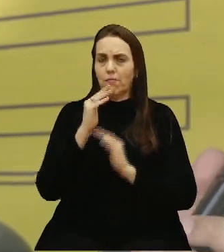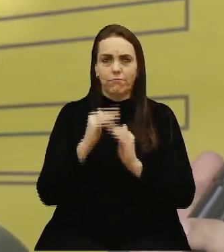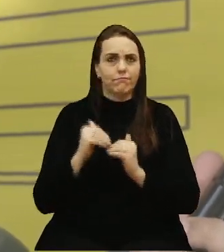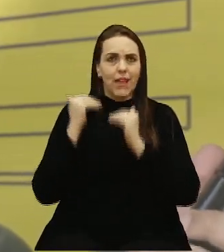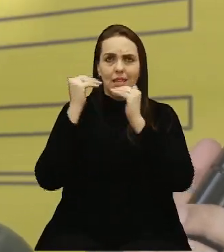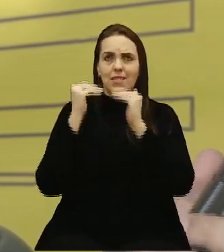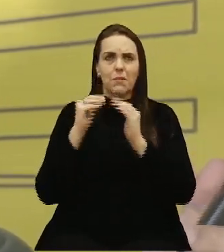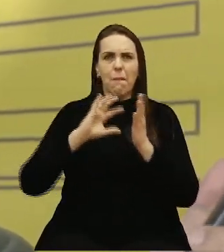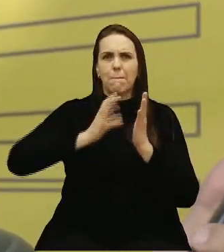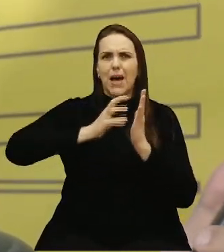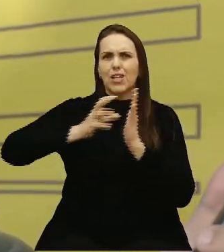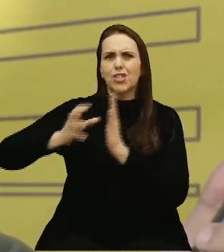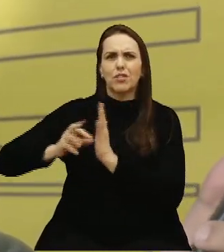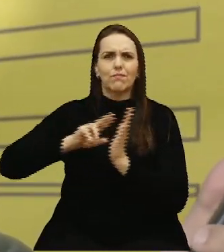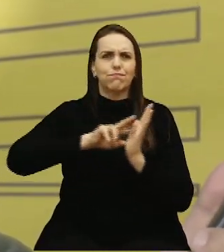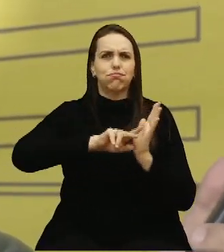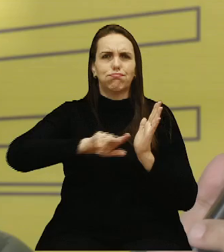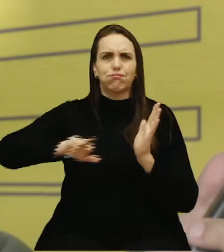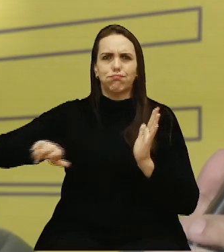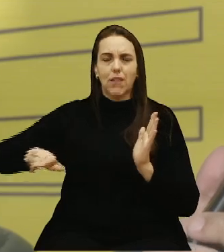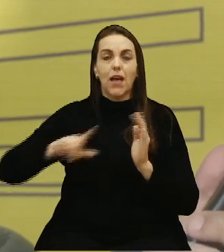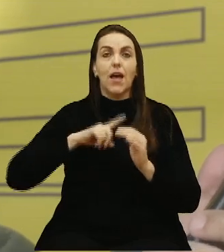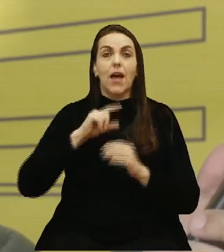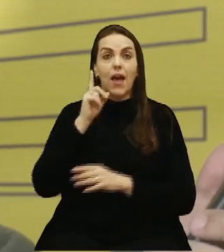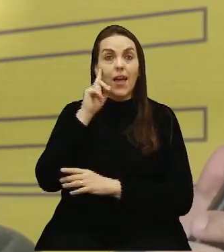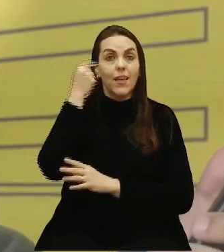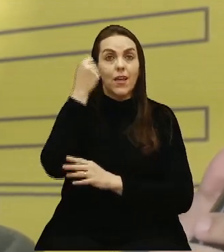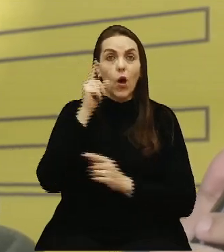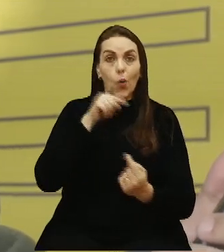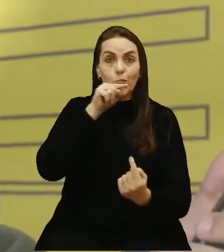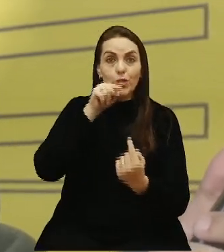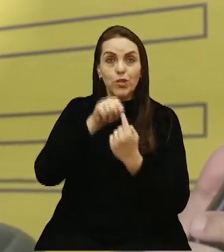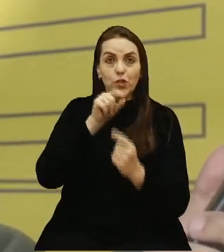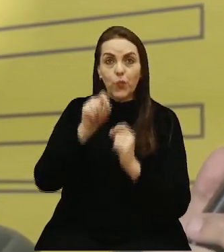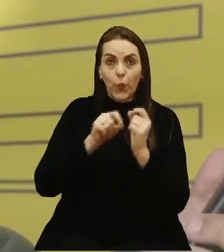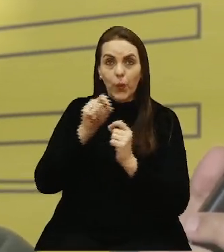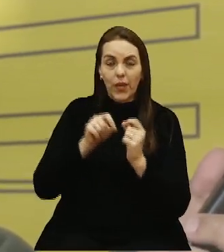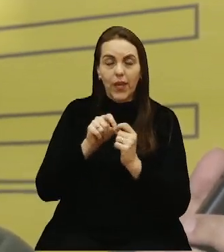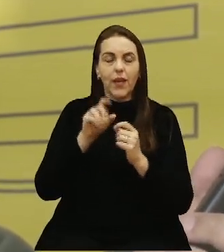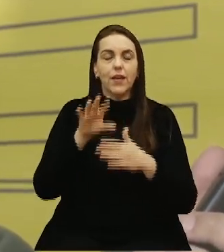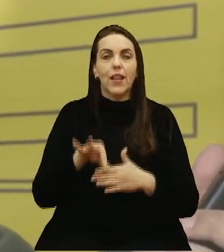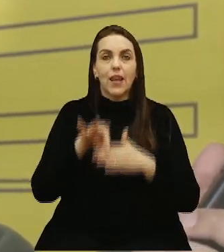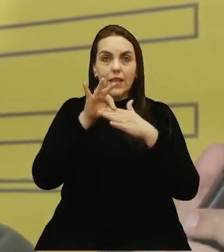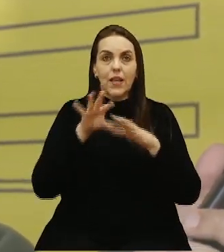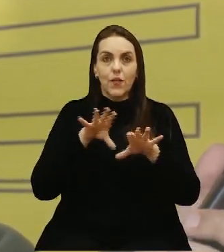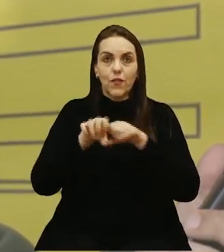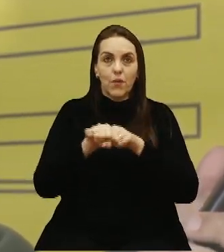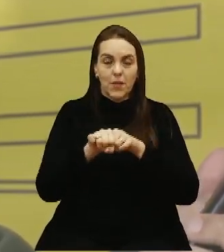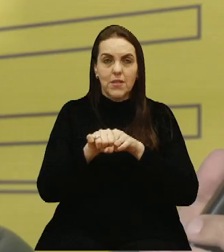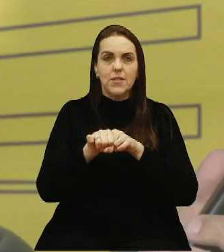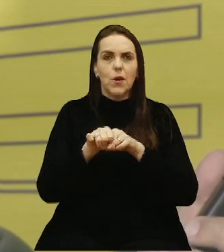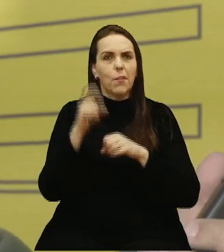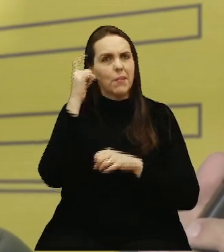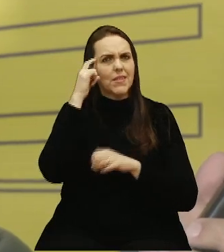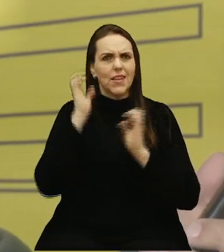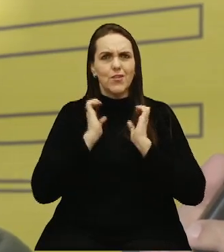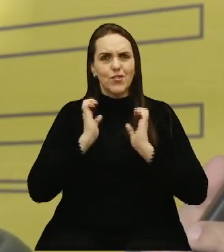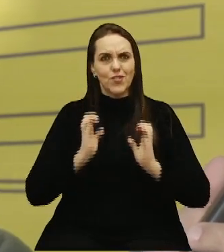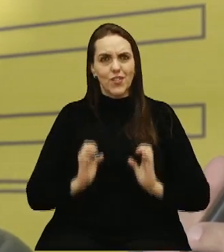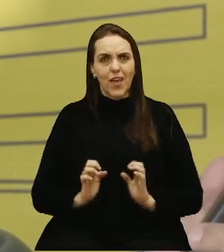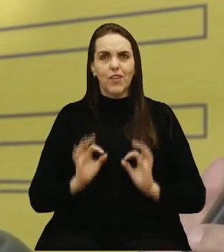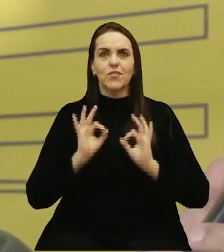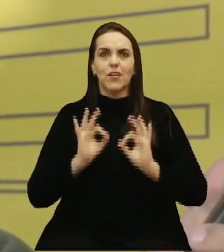envolve, né, vários partidos, e a intenção dela é formar lideranças que pensem de uma forma ética, de uma forma